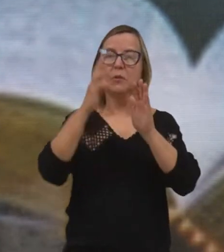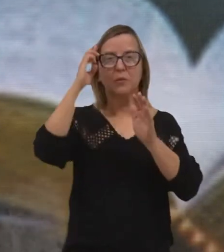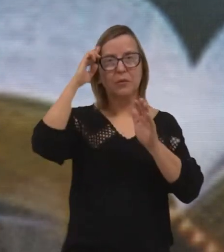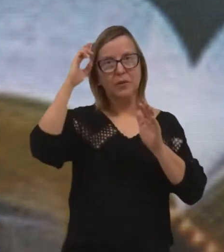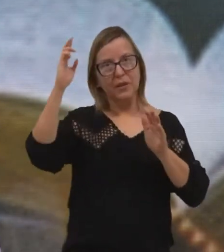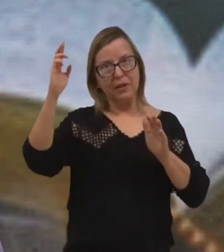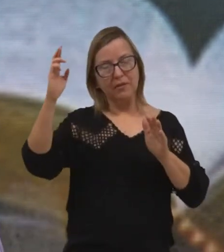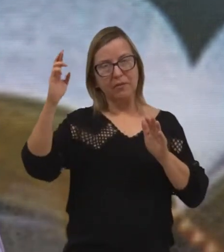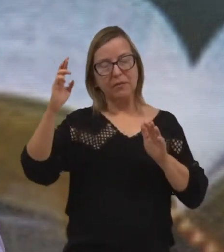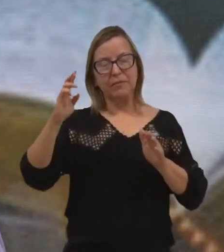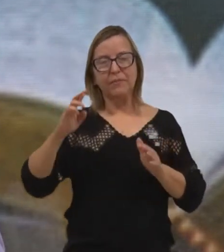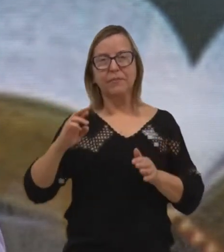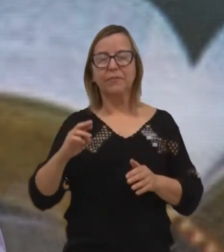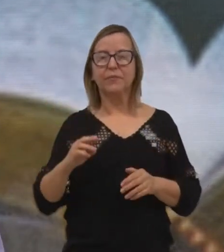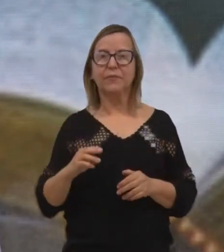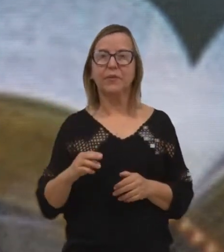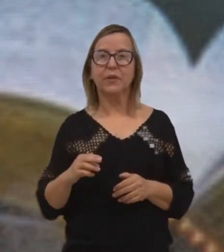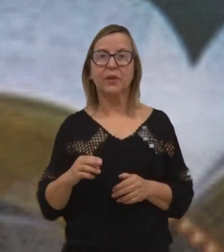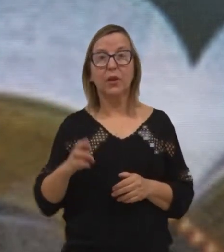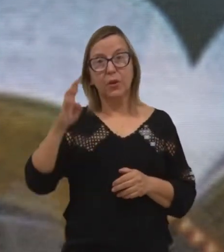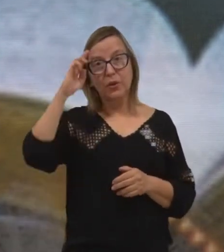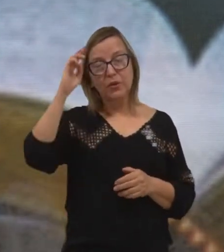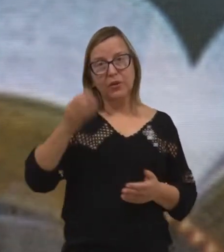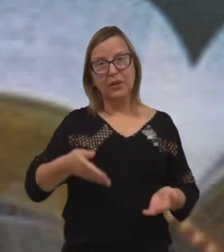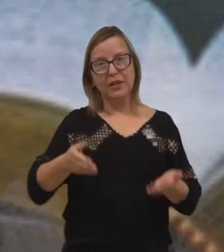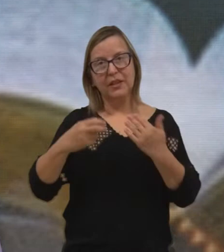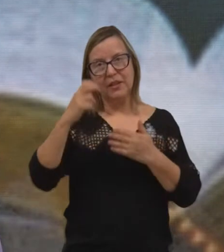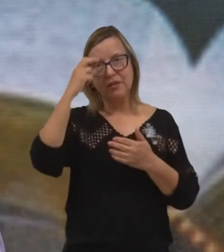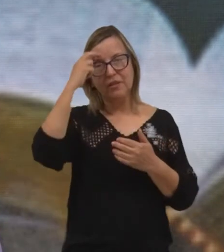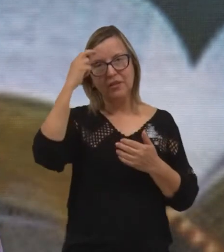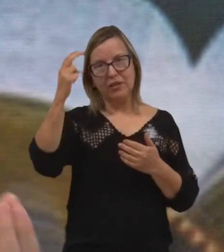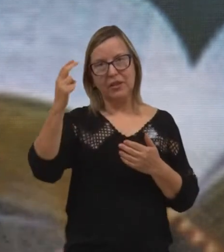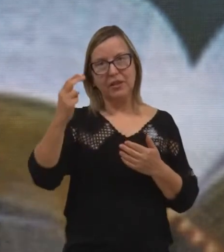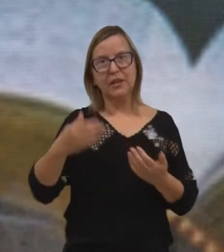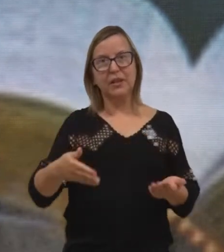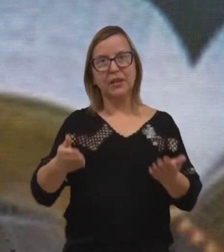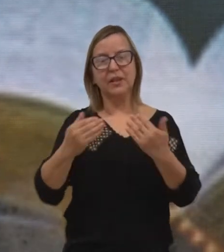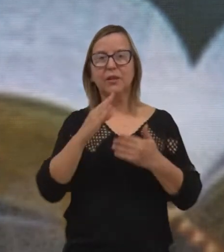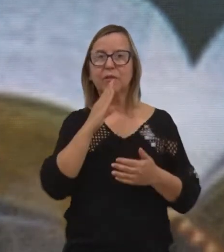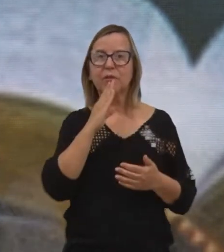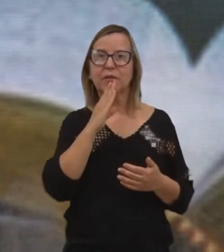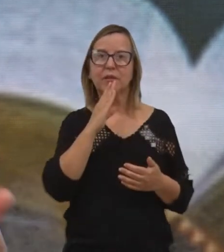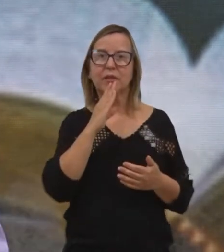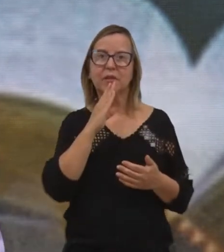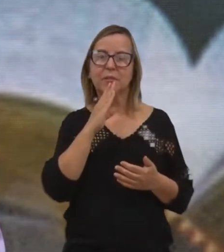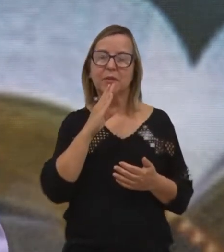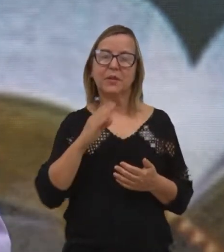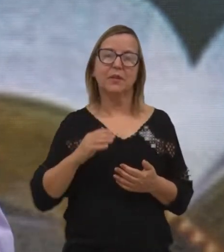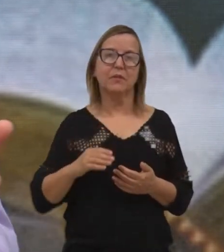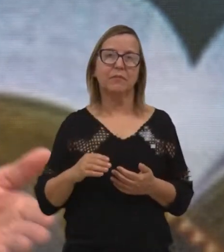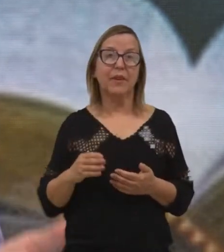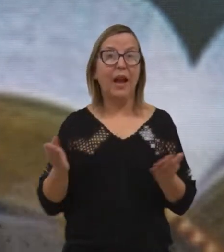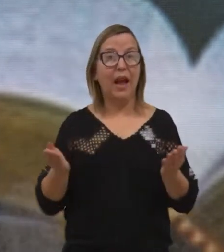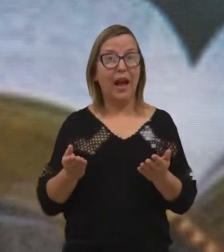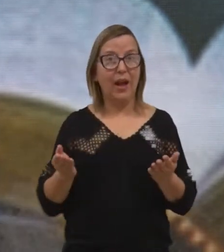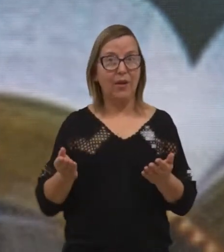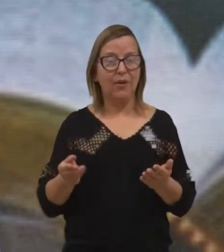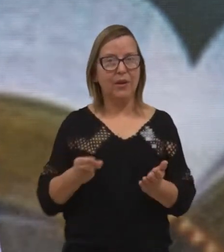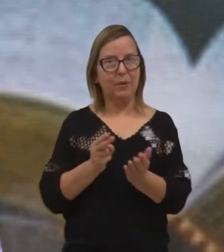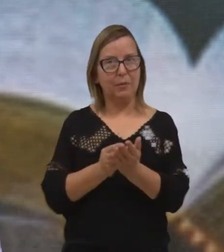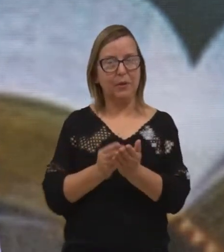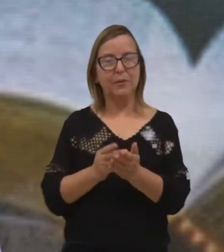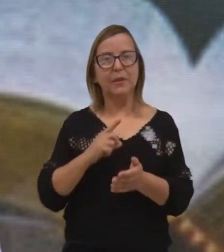tem dado inteligência, tem dado conhecimento de uma determinada área. Agora mesmo, nós temos irmãos